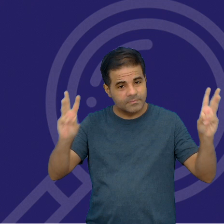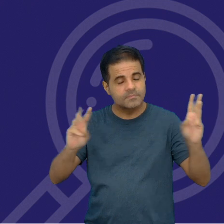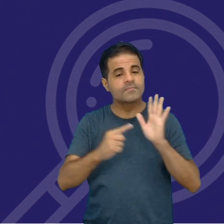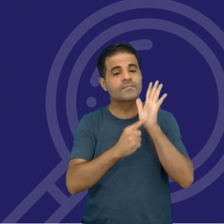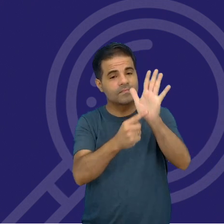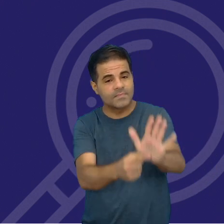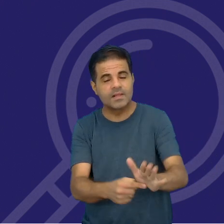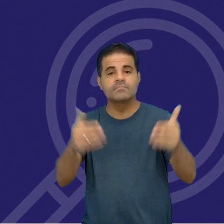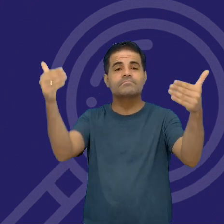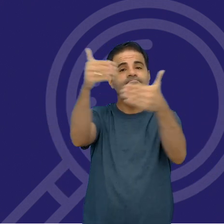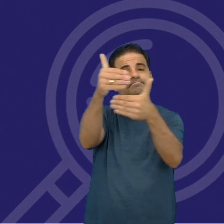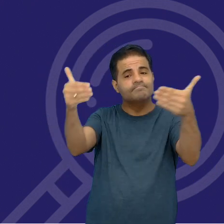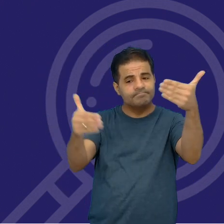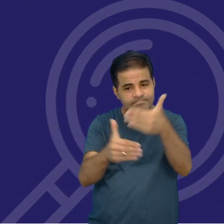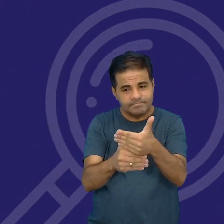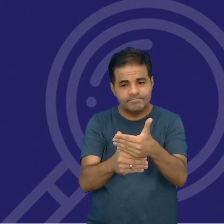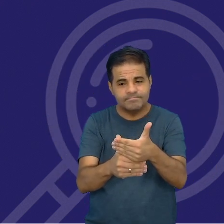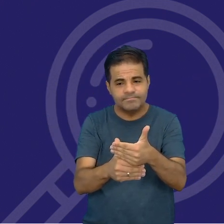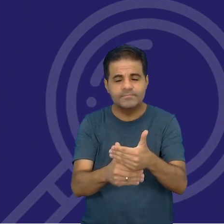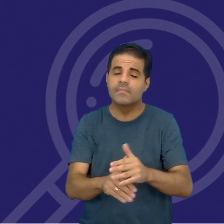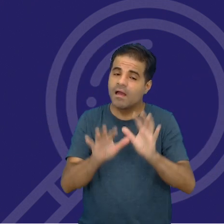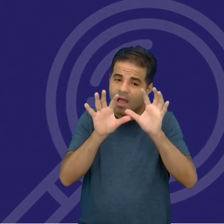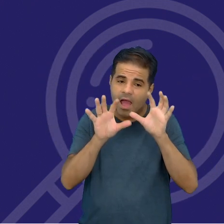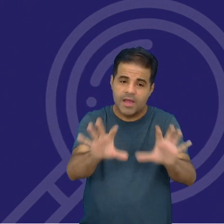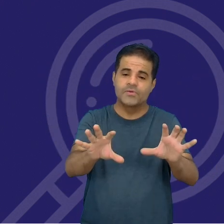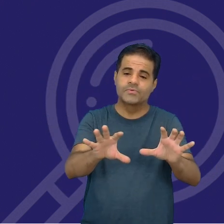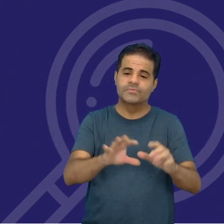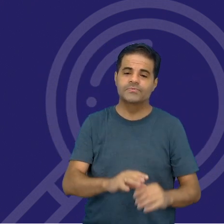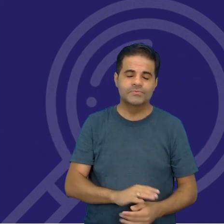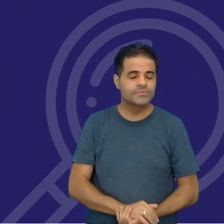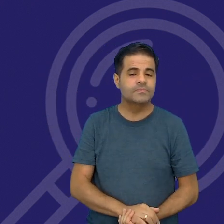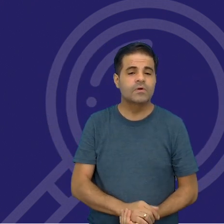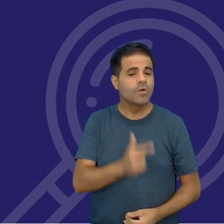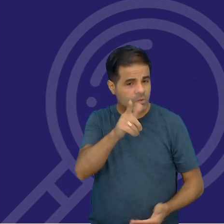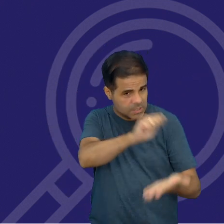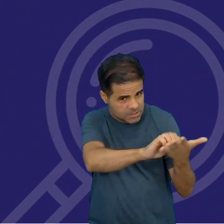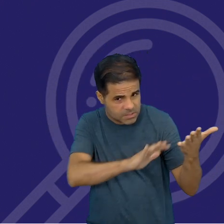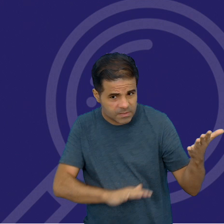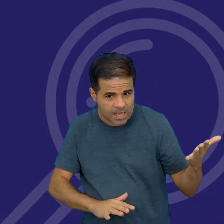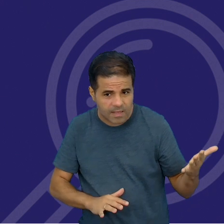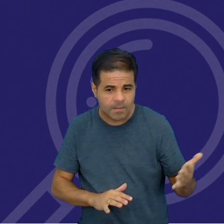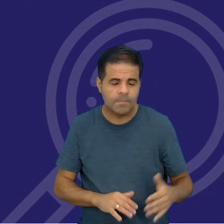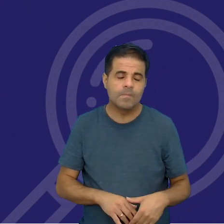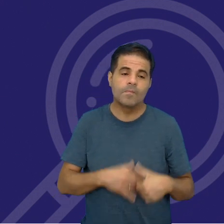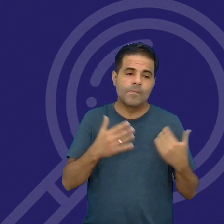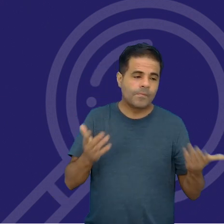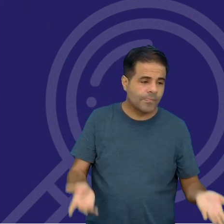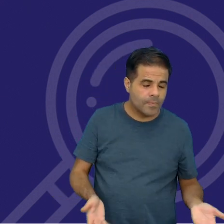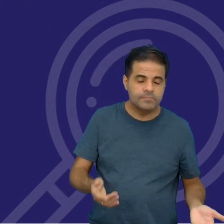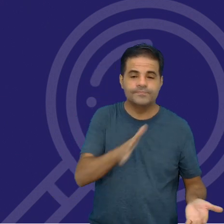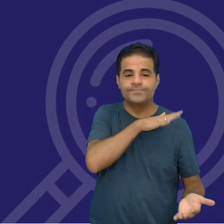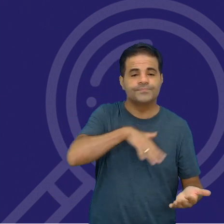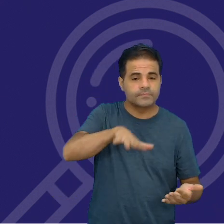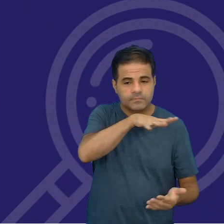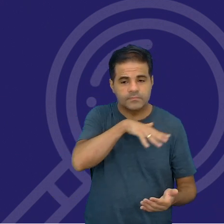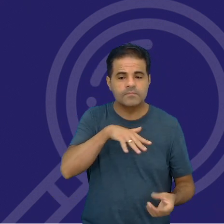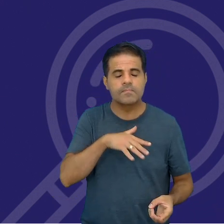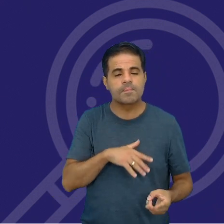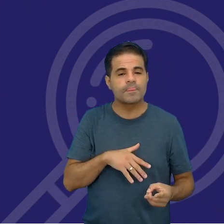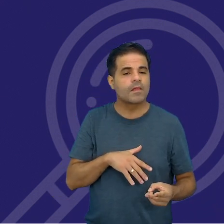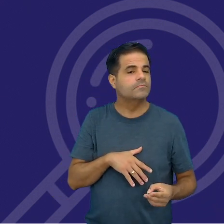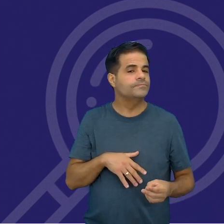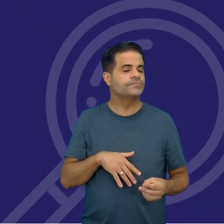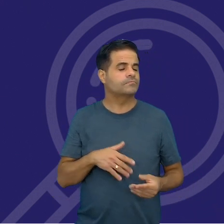slide. Então, é isso, gente. Então, outra atividade, né, E eu me lembro, assim, que